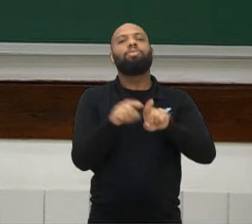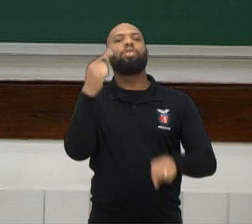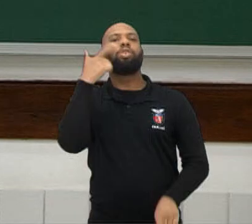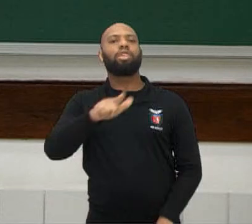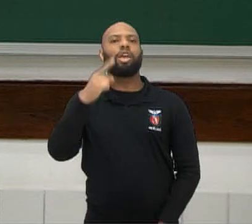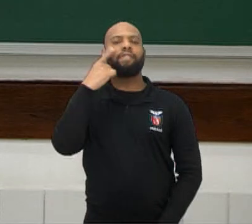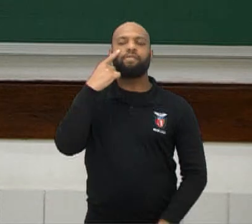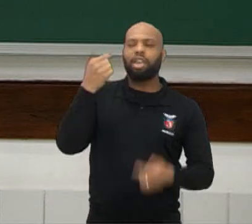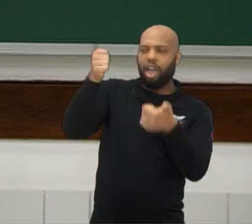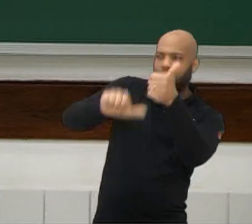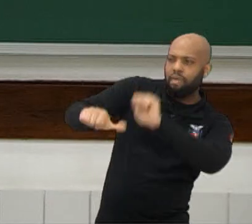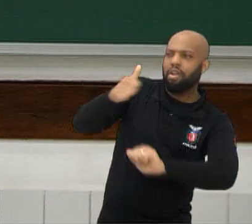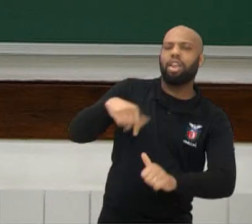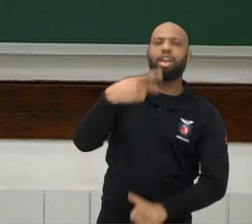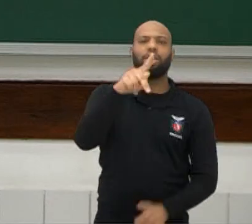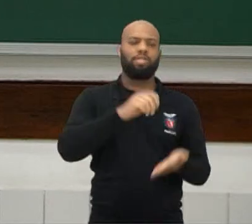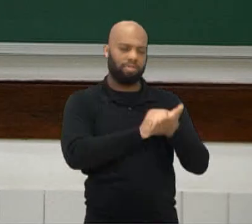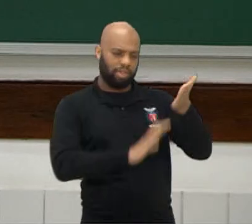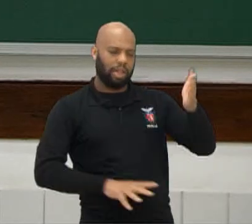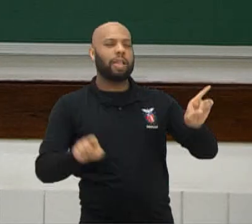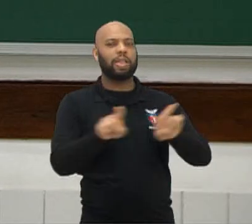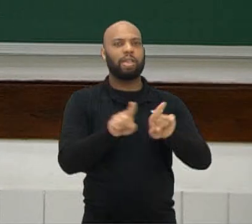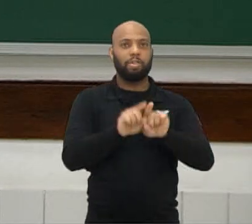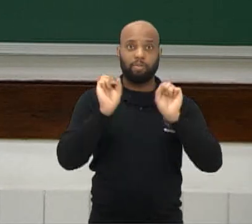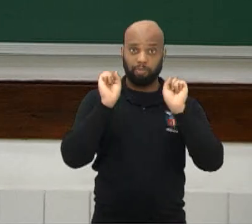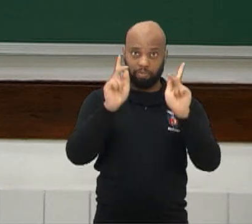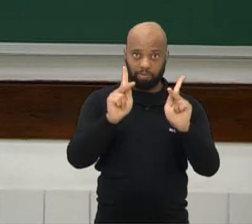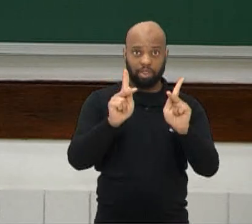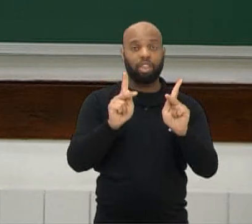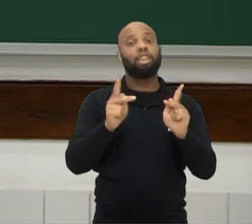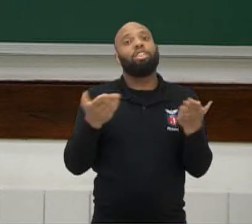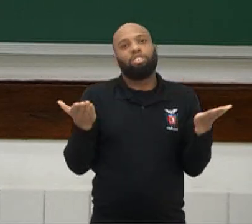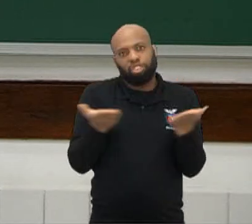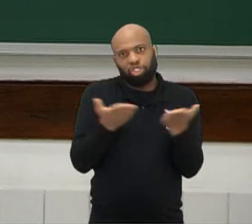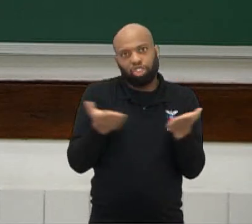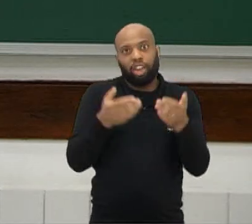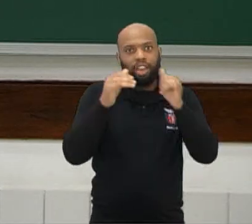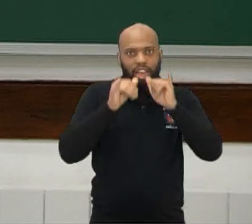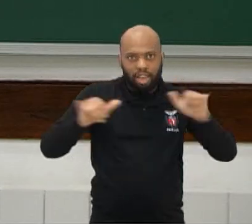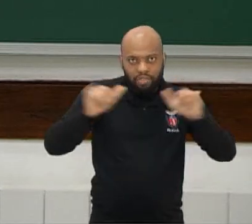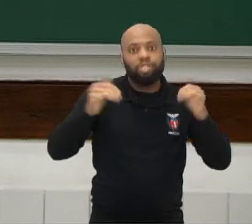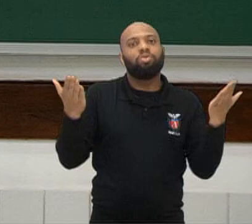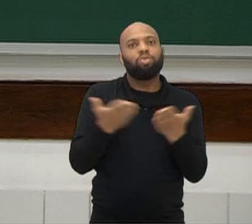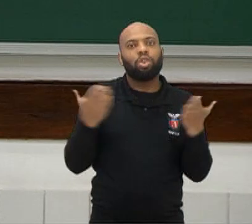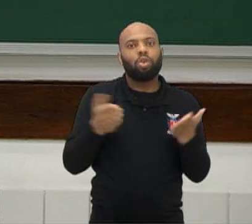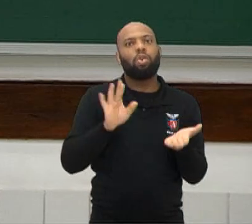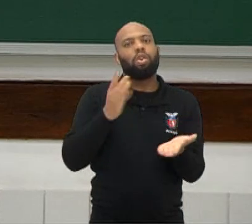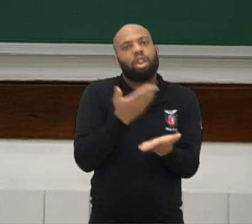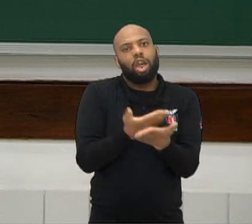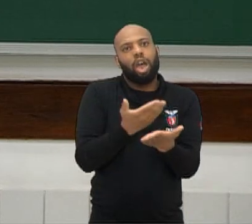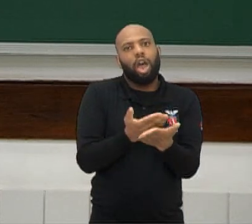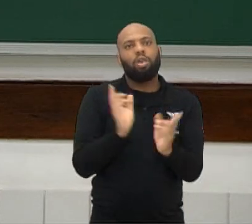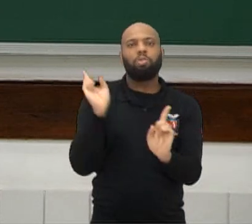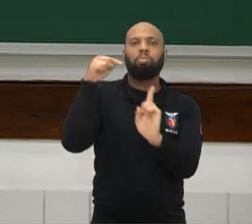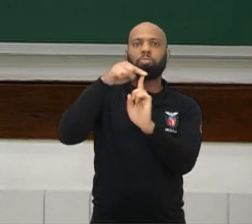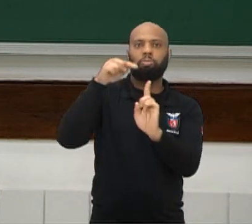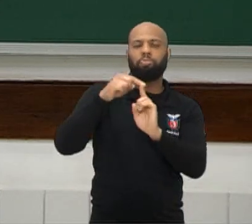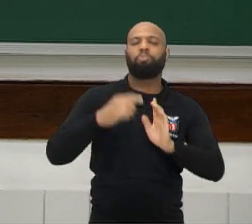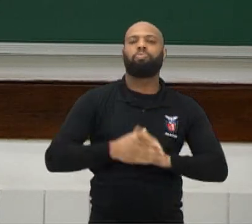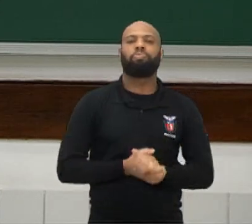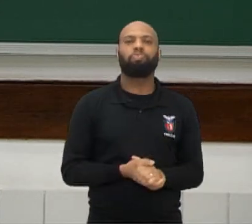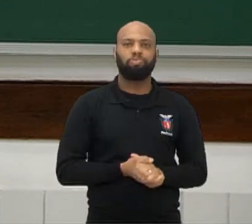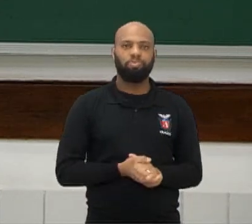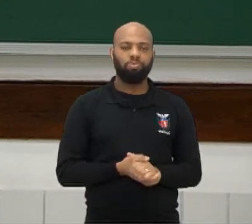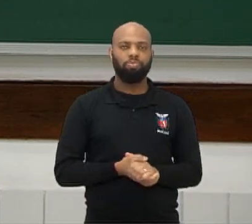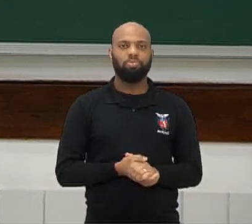teu rendimento, a realização das atividades. Certo? Dito tudo isso, que é bem importante, então vamos lá para o objetivo da nossa